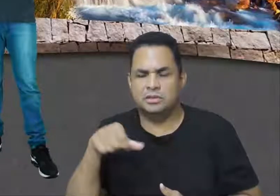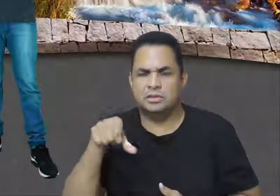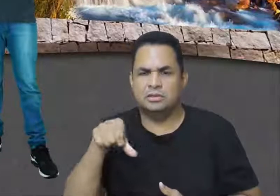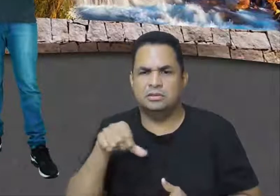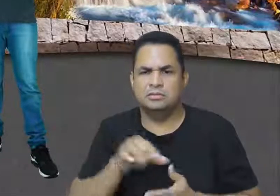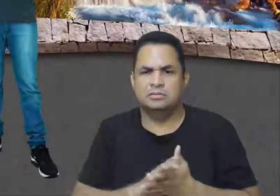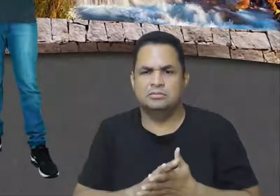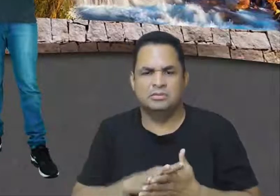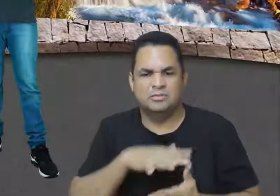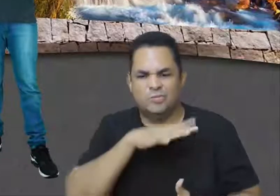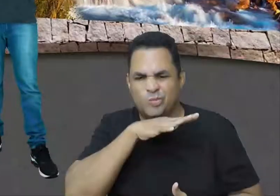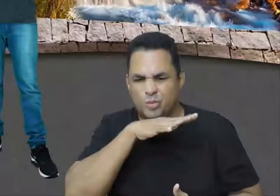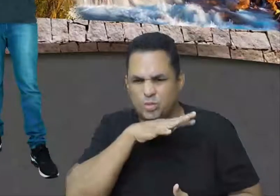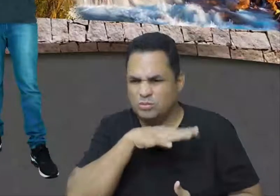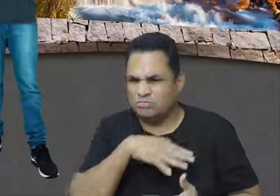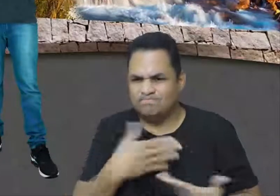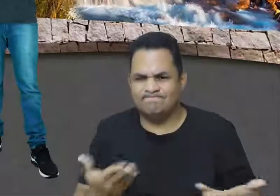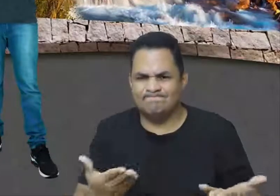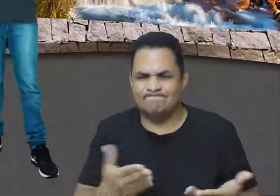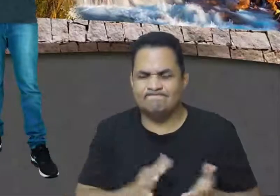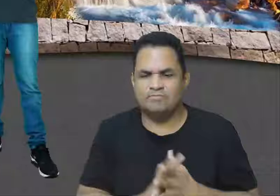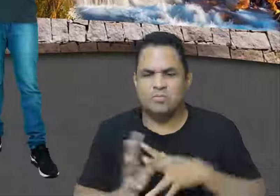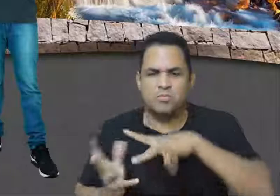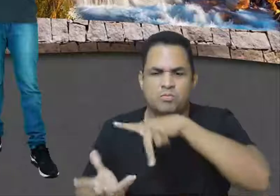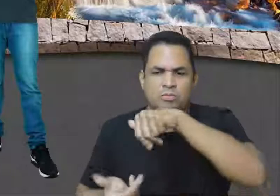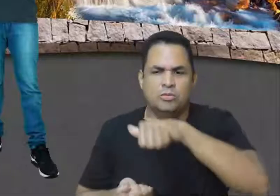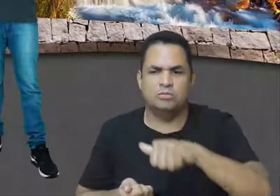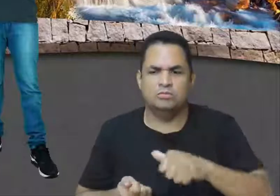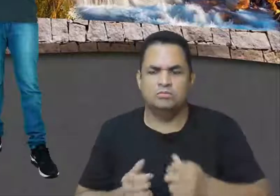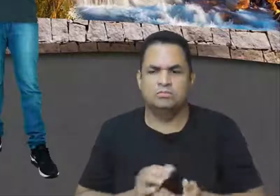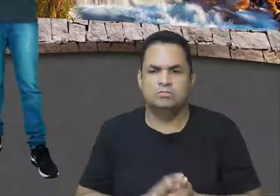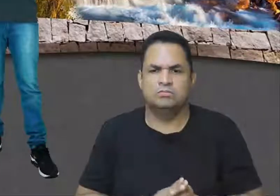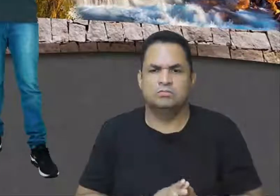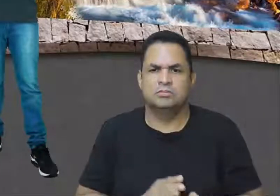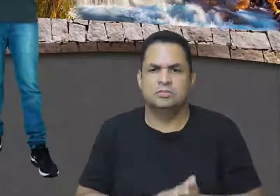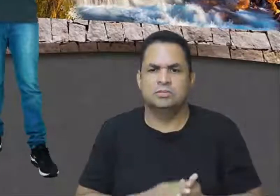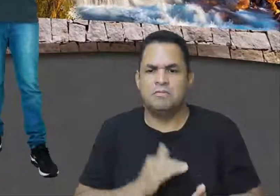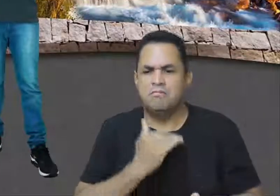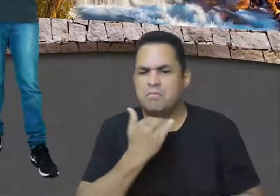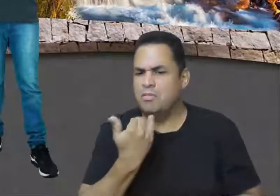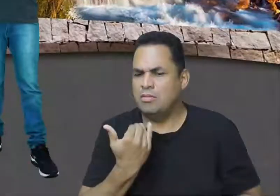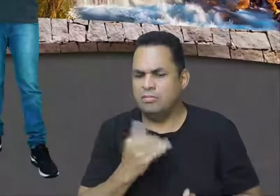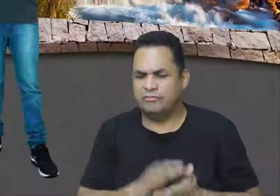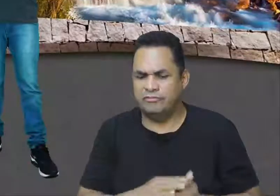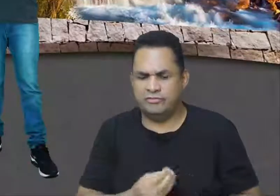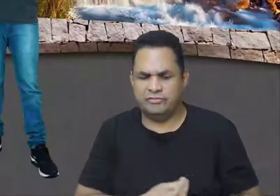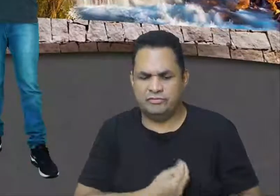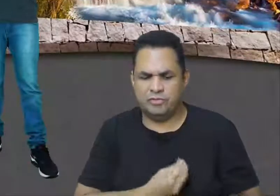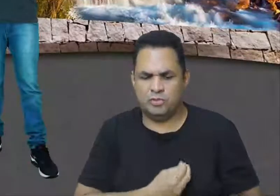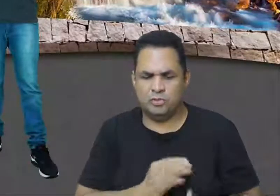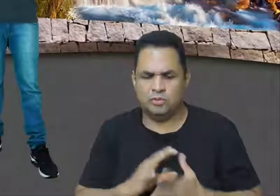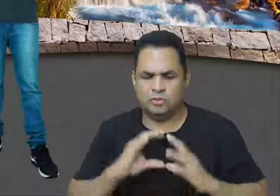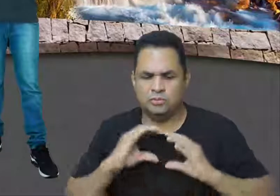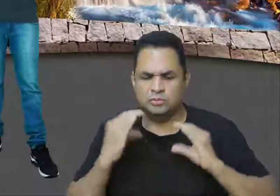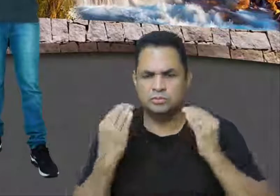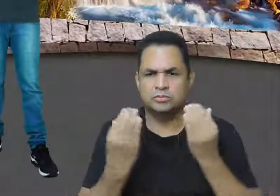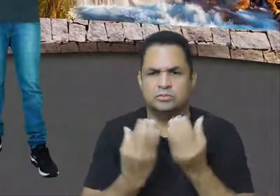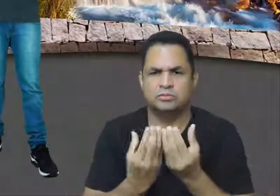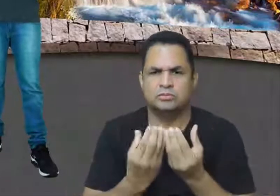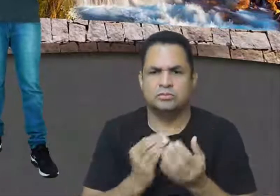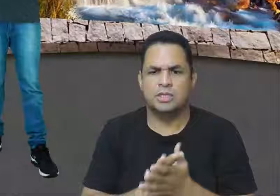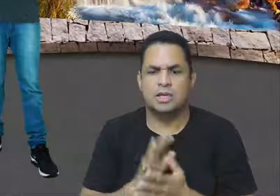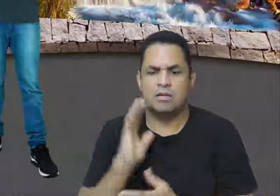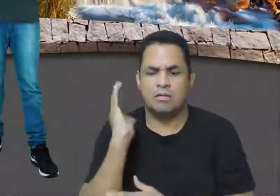foi péssimo para o mundo. Nós estamos vivendo um luto comunitário. Agora, para o